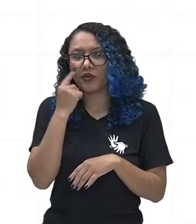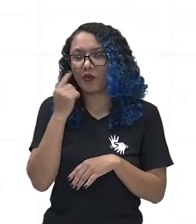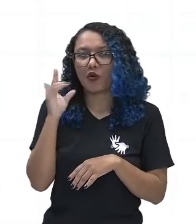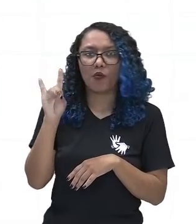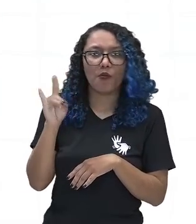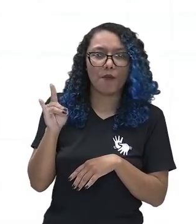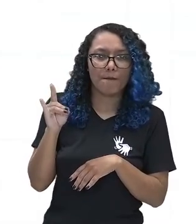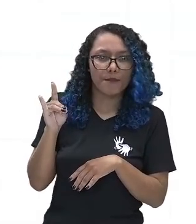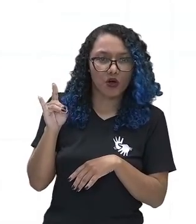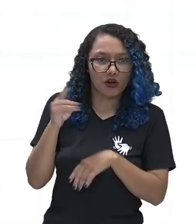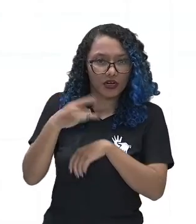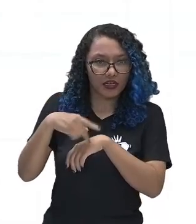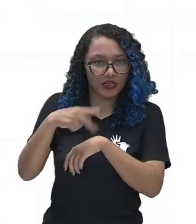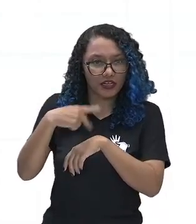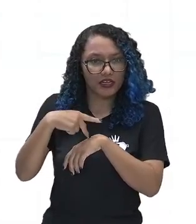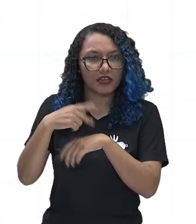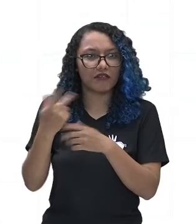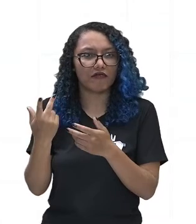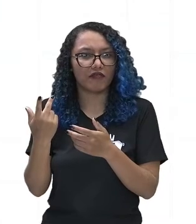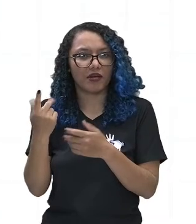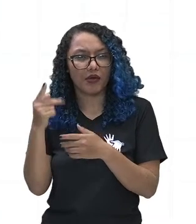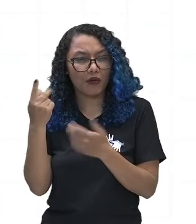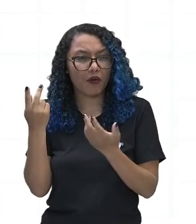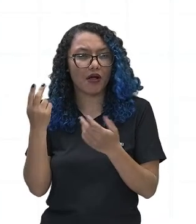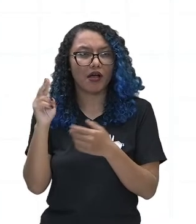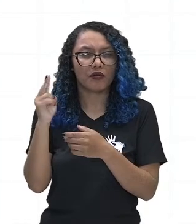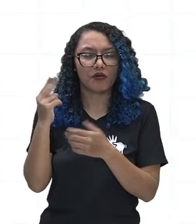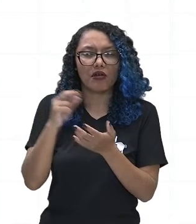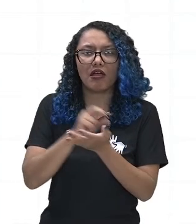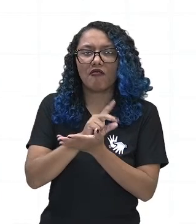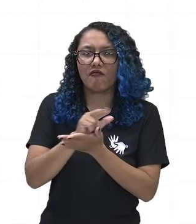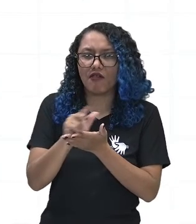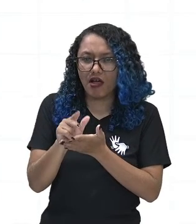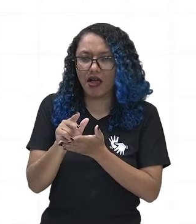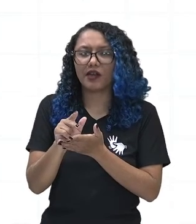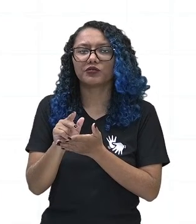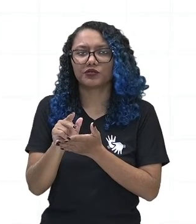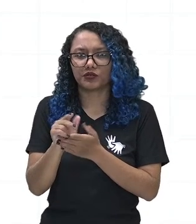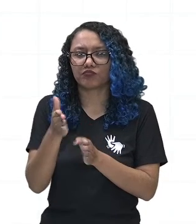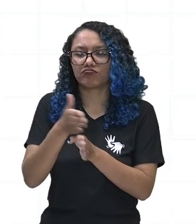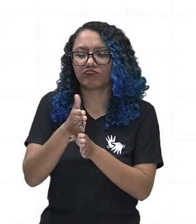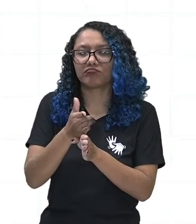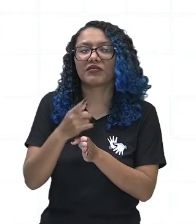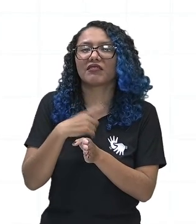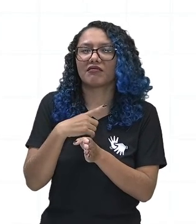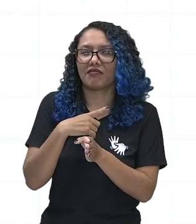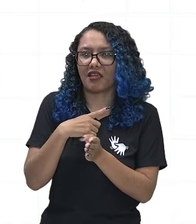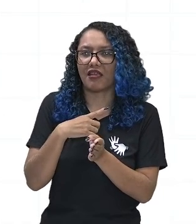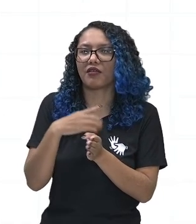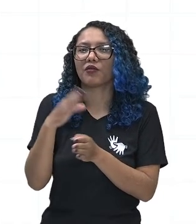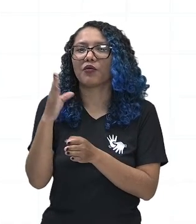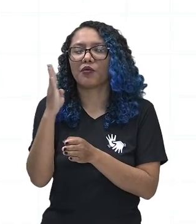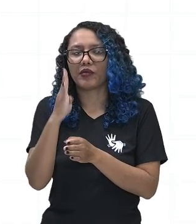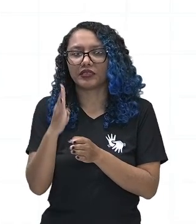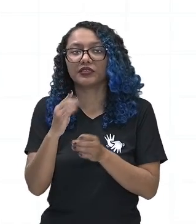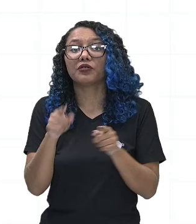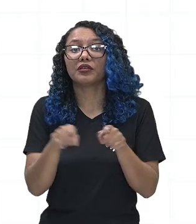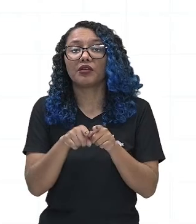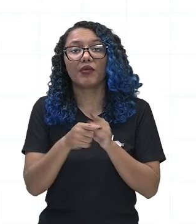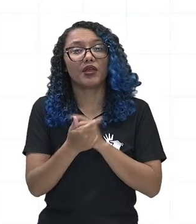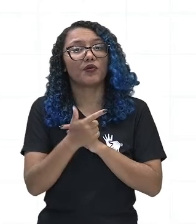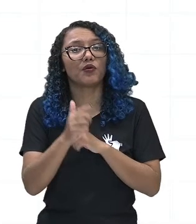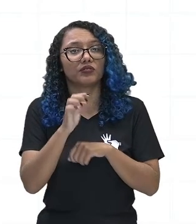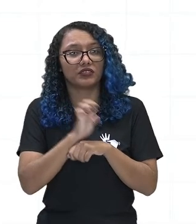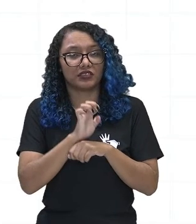Bolívia, Paraguai, Uruguai, fazendo fronteira com o nosso país, mas com outros estados do